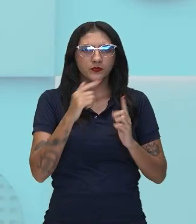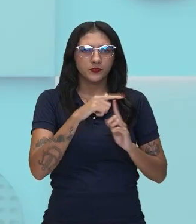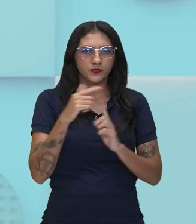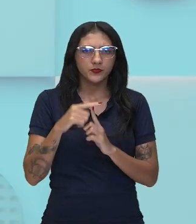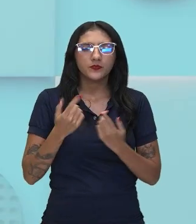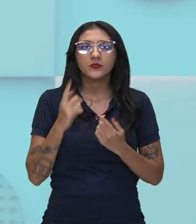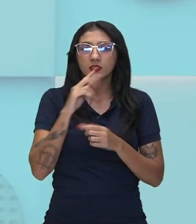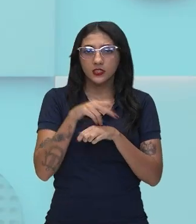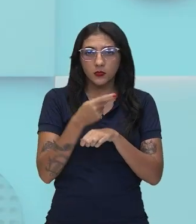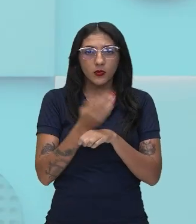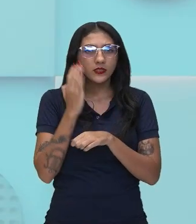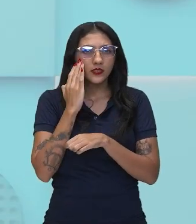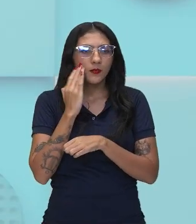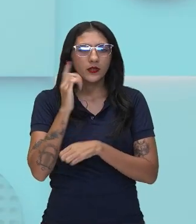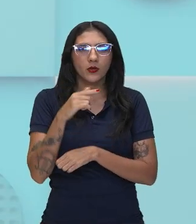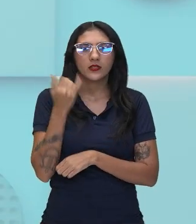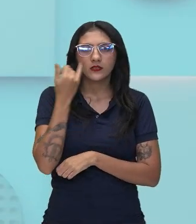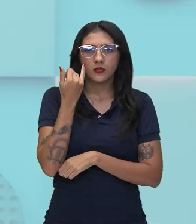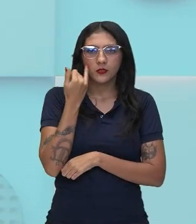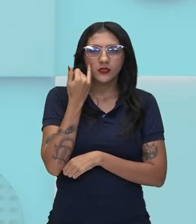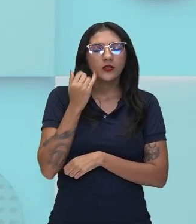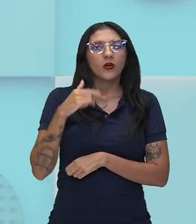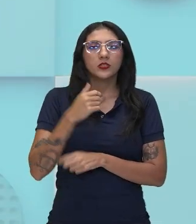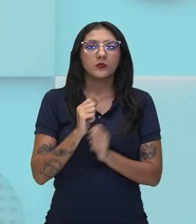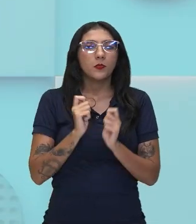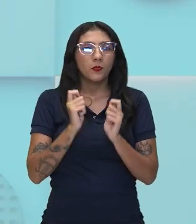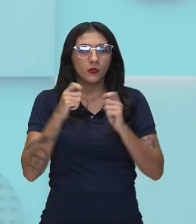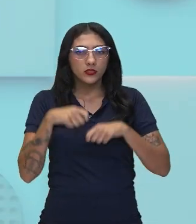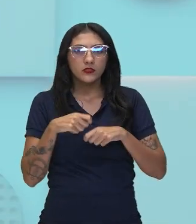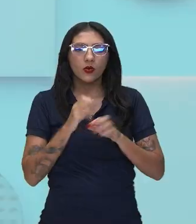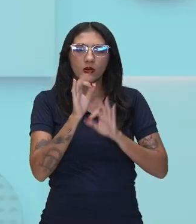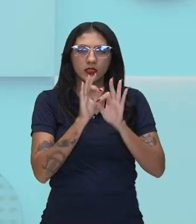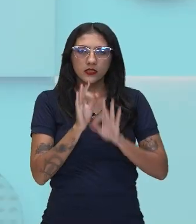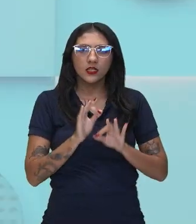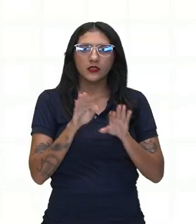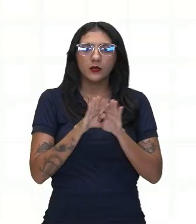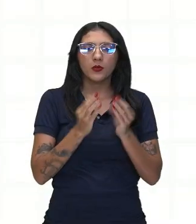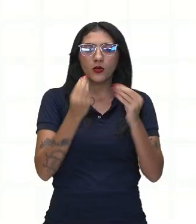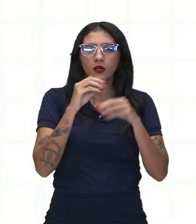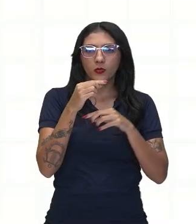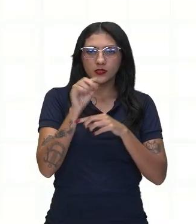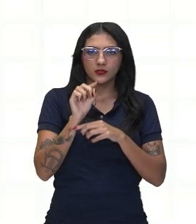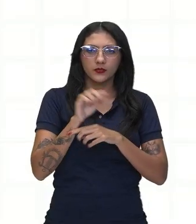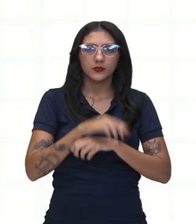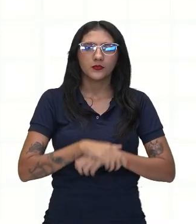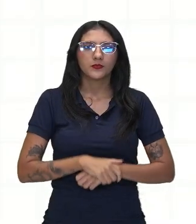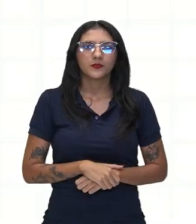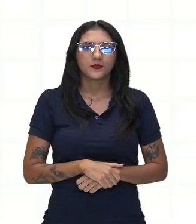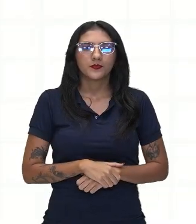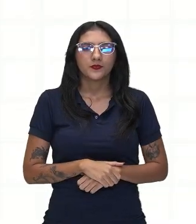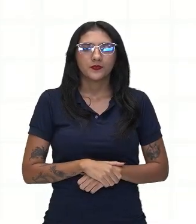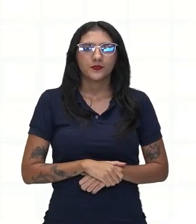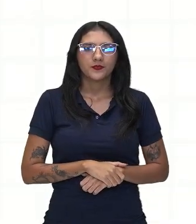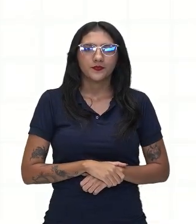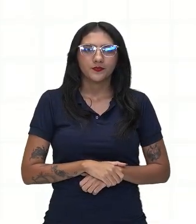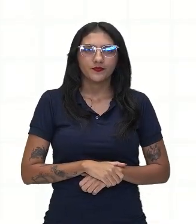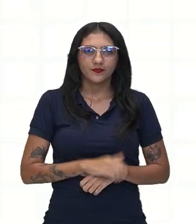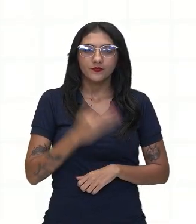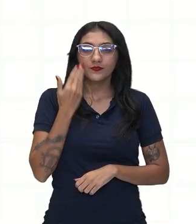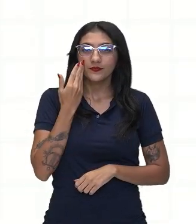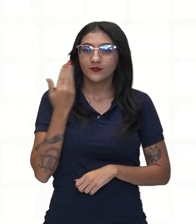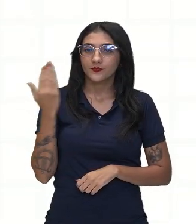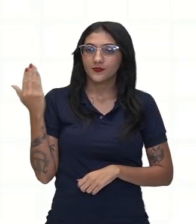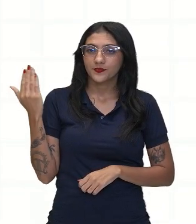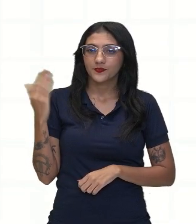dessa classificação, é que eu vou poder acentuar essas palavras. Então, vamos lá. Muito bem, temos a posição da